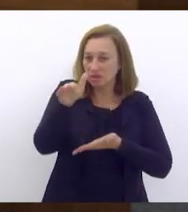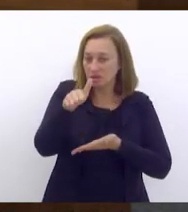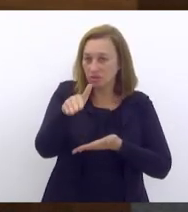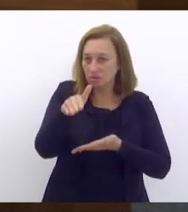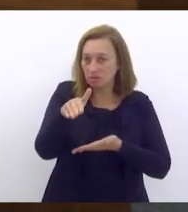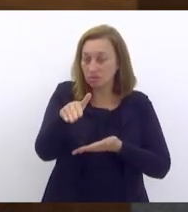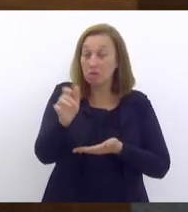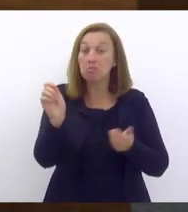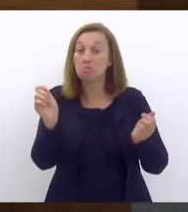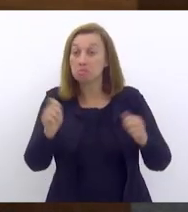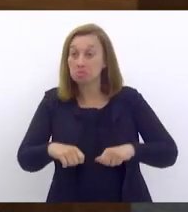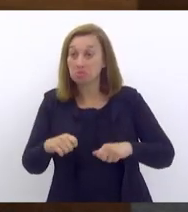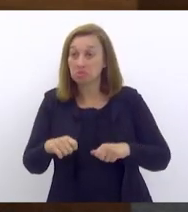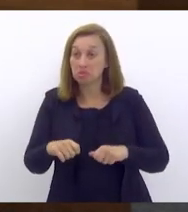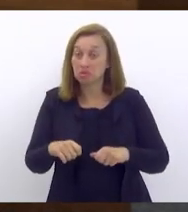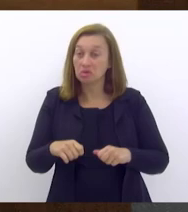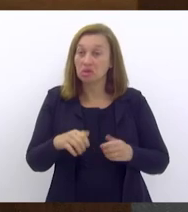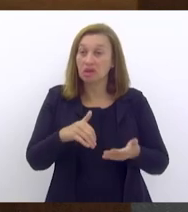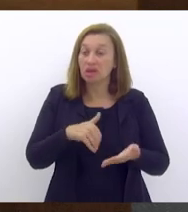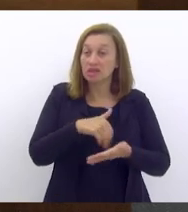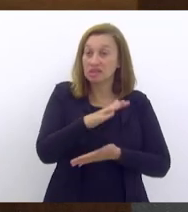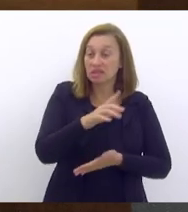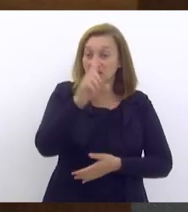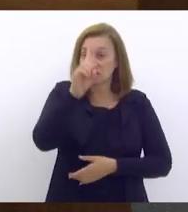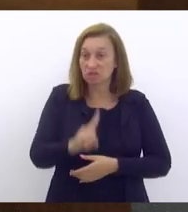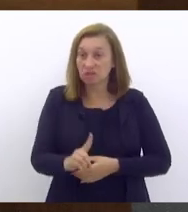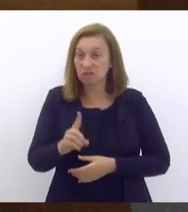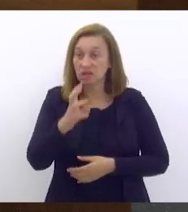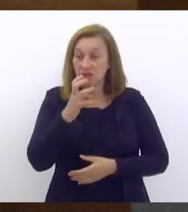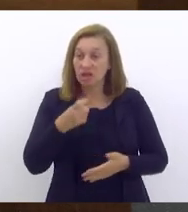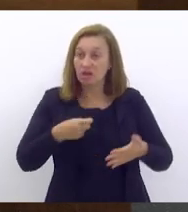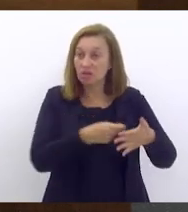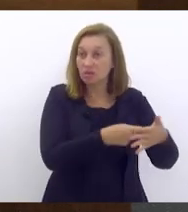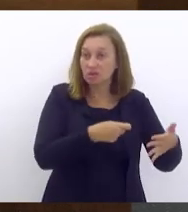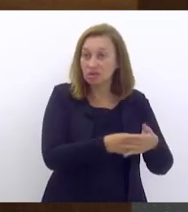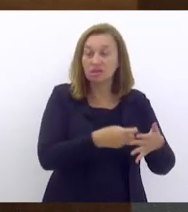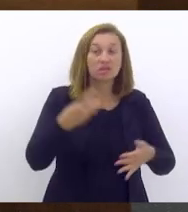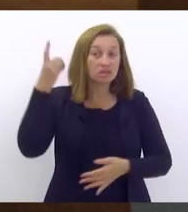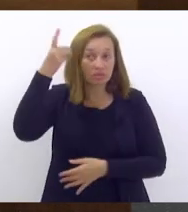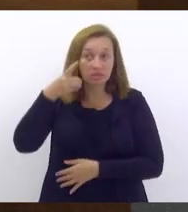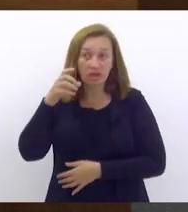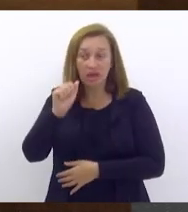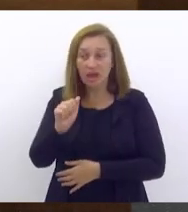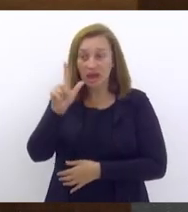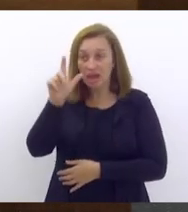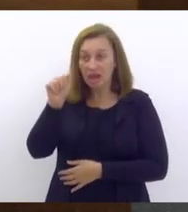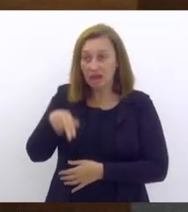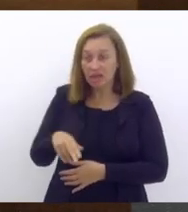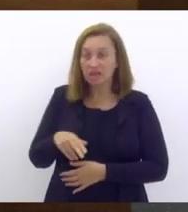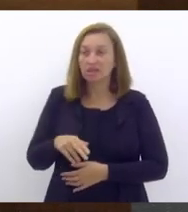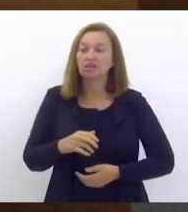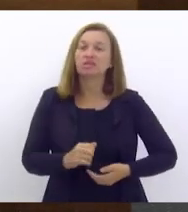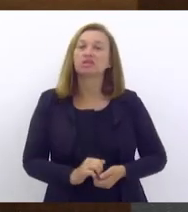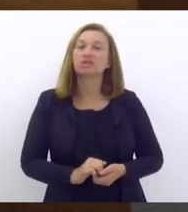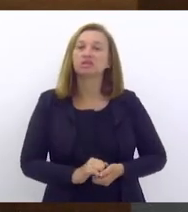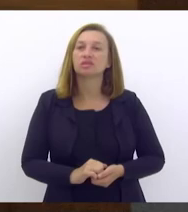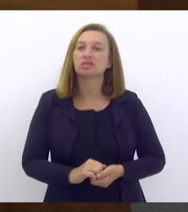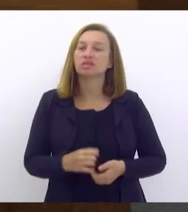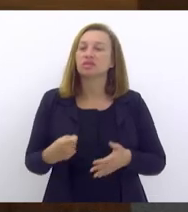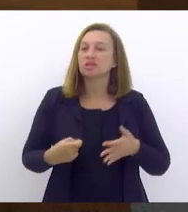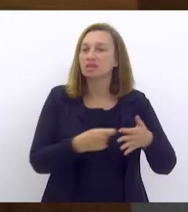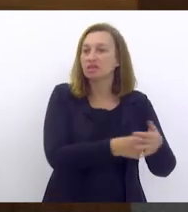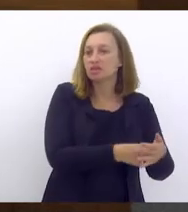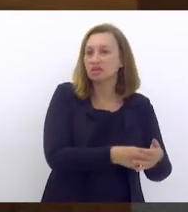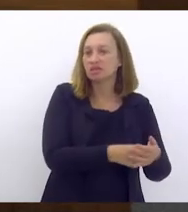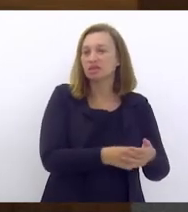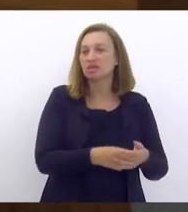que, possivelmente, a exoneração desses diretores estariam ligados a denúncias feitas pelo deputado Alan Lopes. Dentre elas, uma denúncia referente